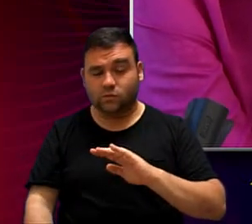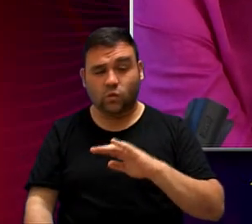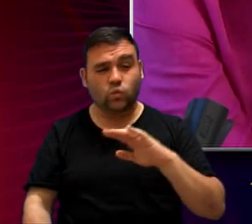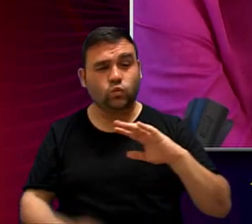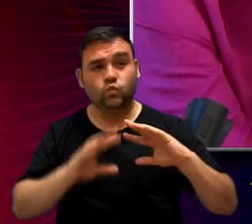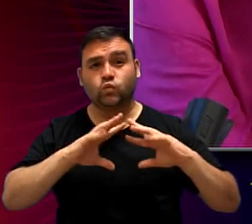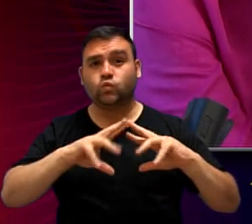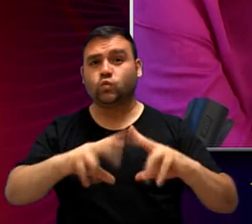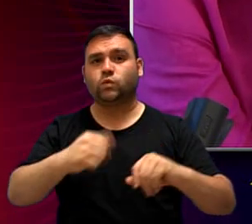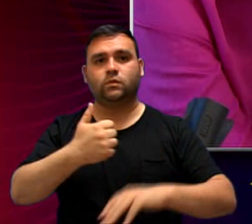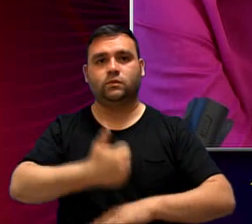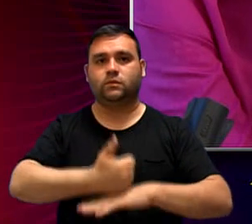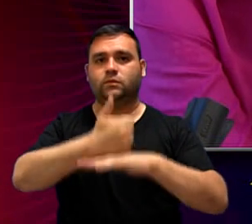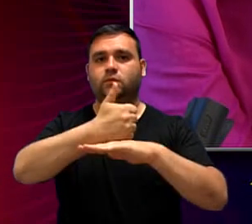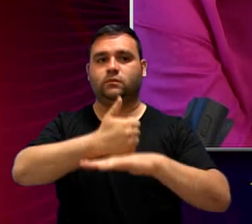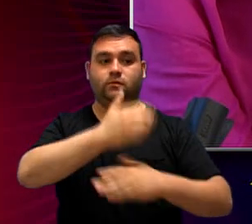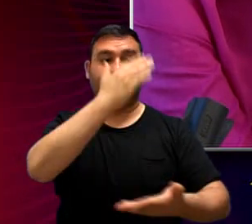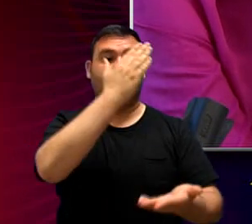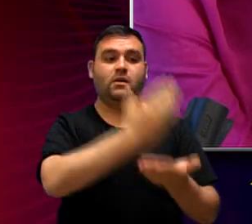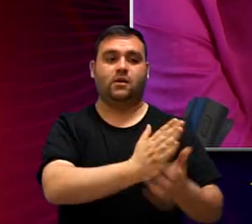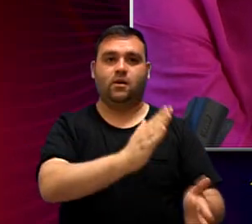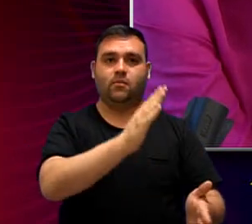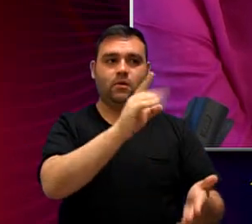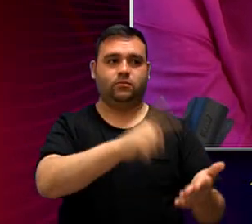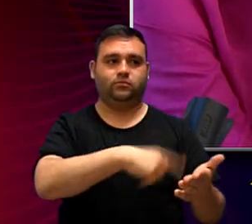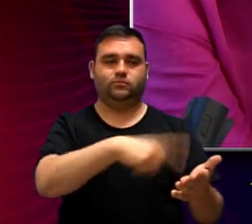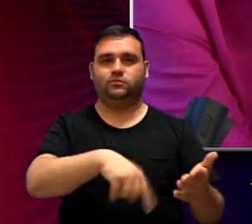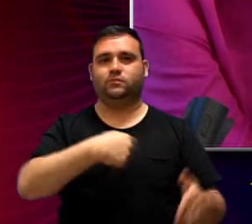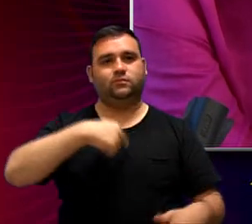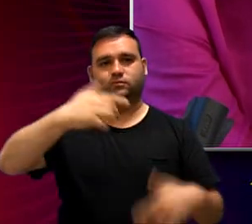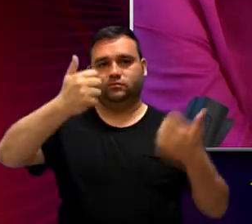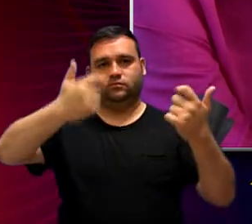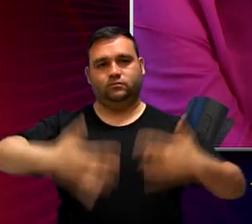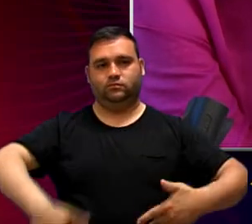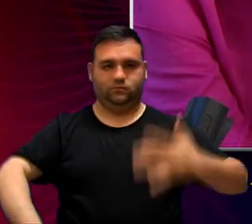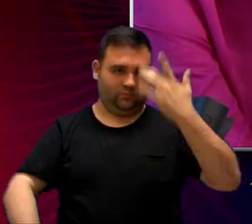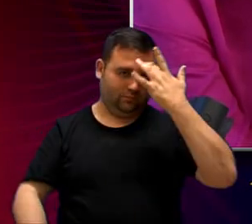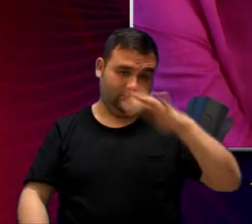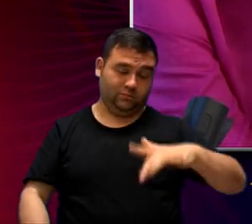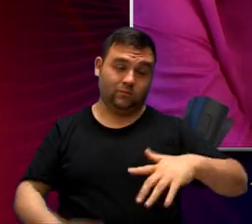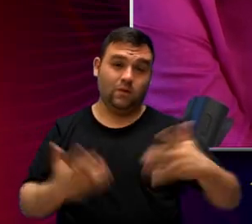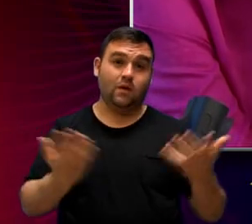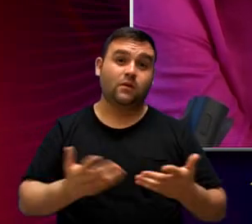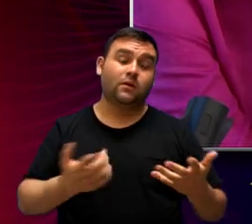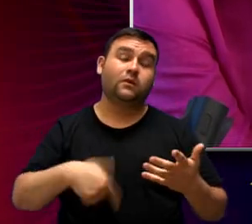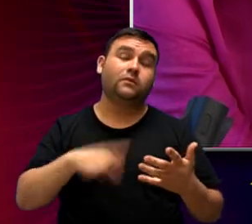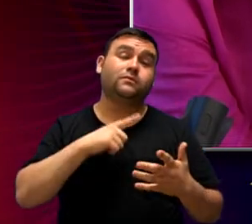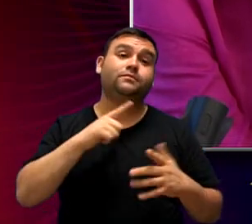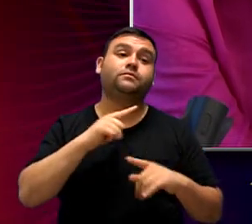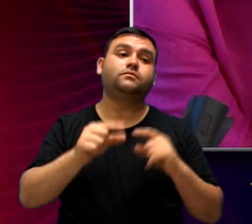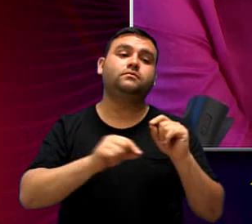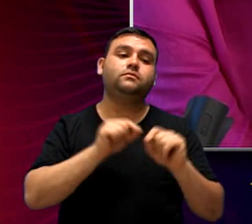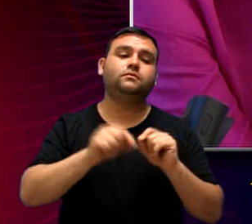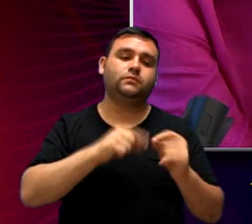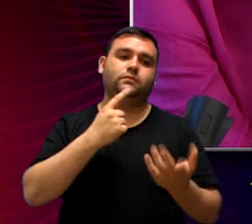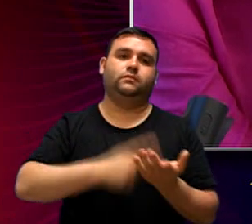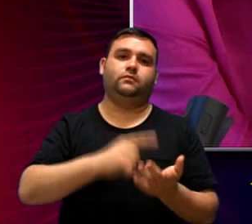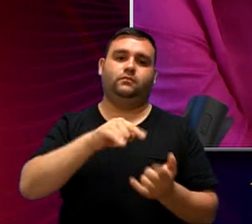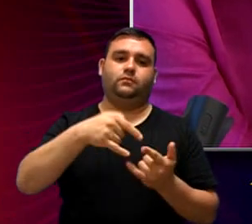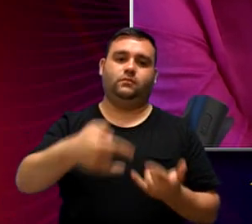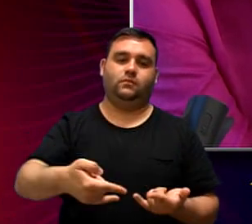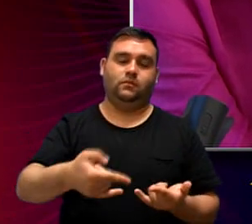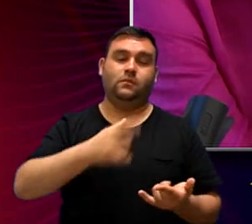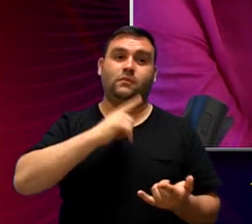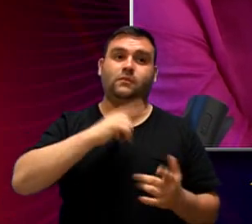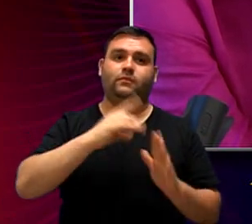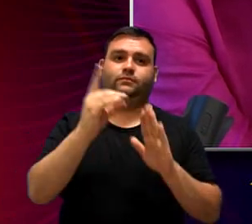Todas as secretarias. Não vai extinguir secretarias? Não sei te dizer. Por enquanto, nós estamos trabalhando somente com os contratos.